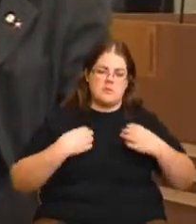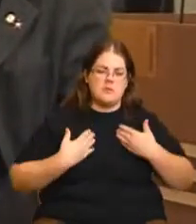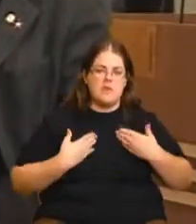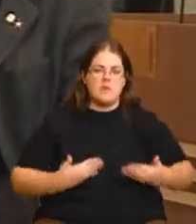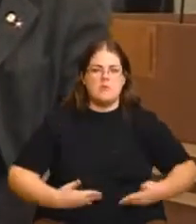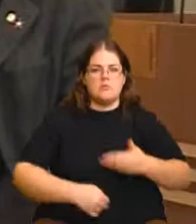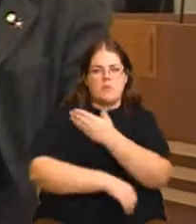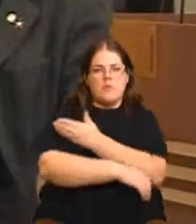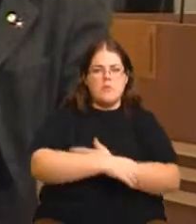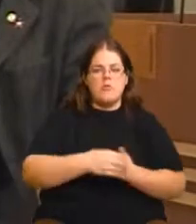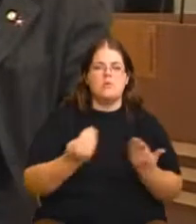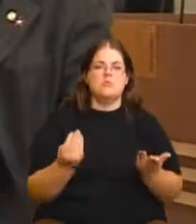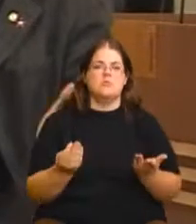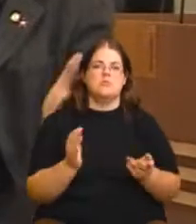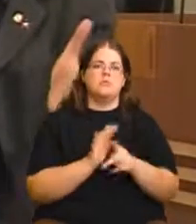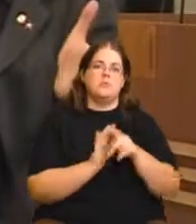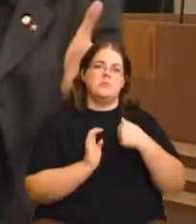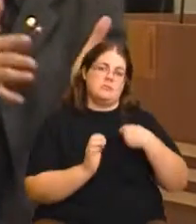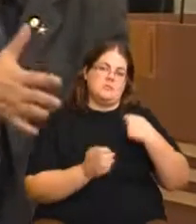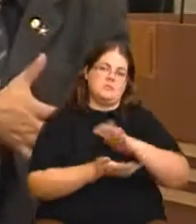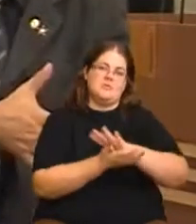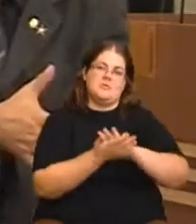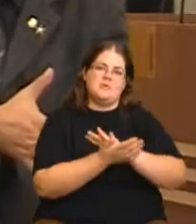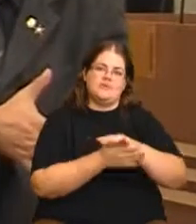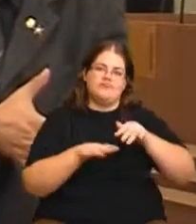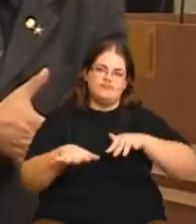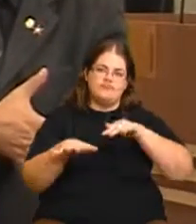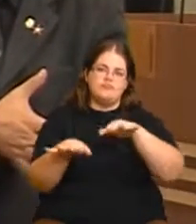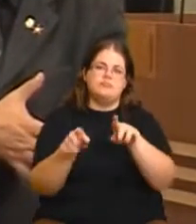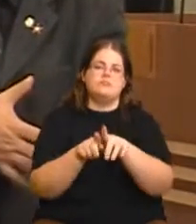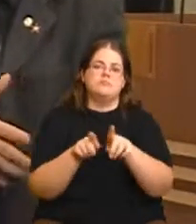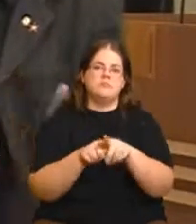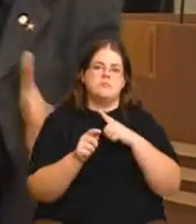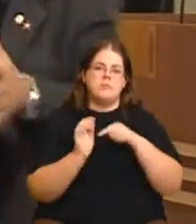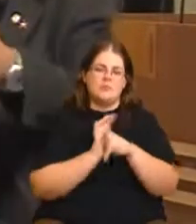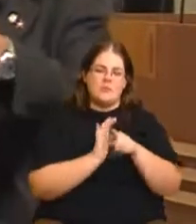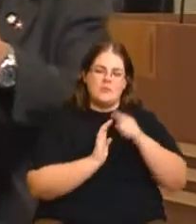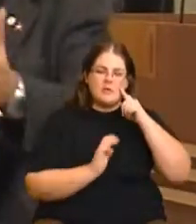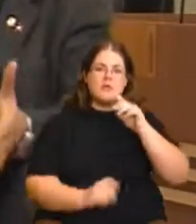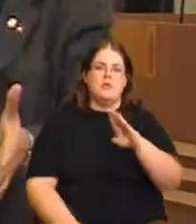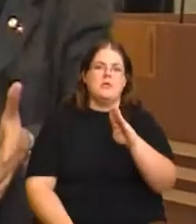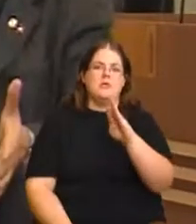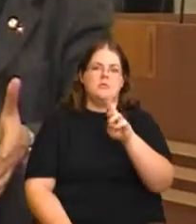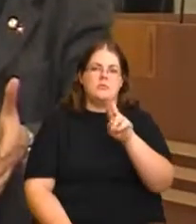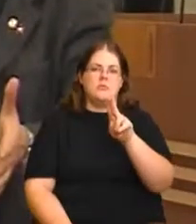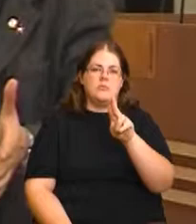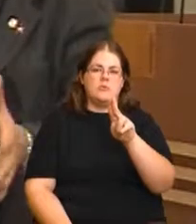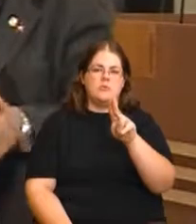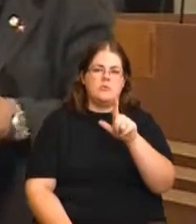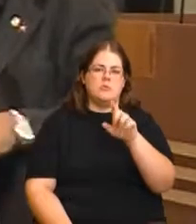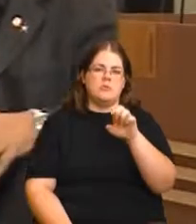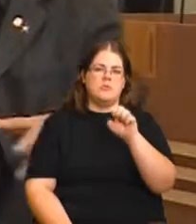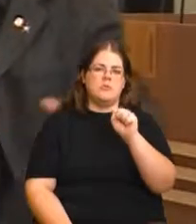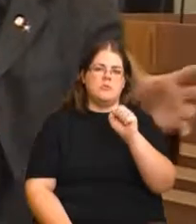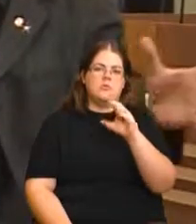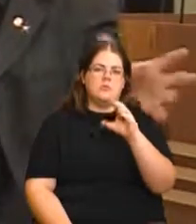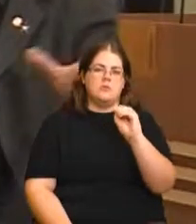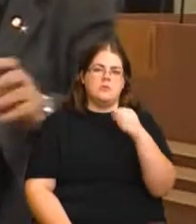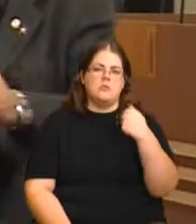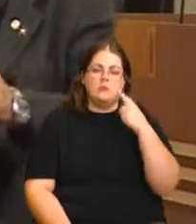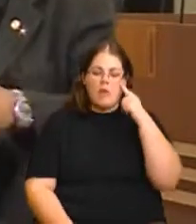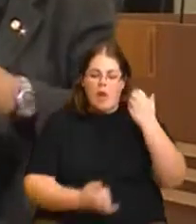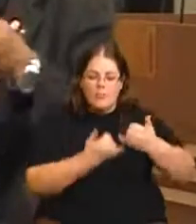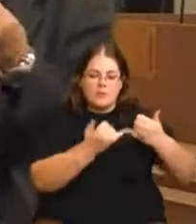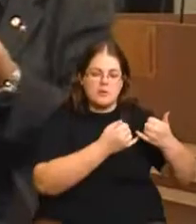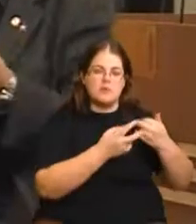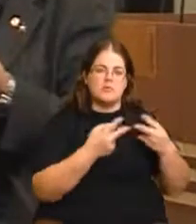camisetas. Então, para mim, não precisava ter concurso das bandas. Os blocos burlescos não precisavam ter concurso. E eu participava, se quer ir lá brincar, é uma